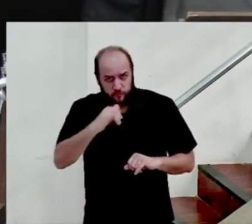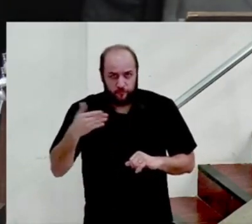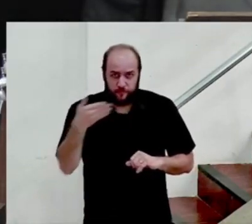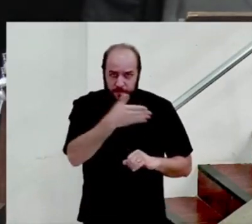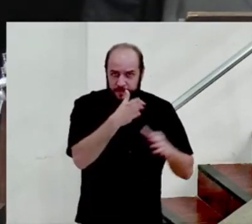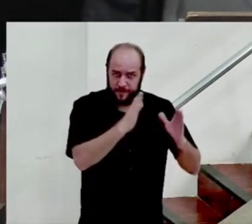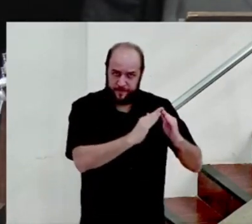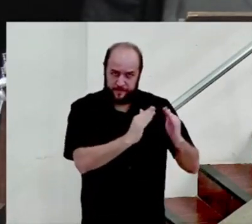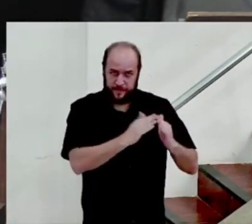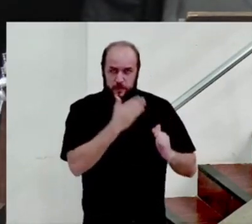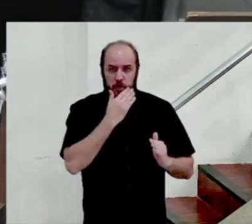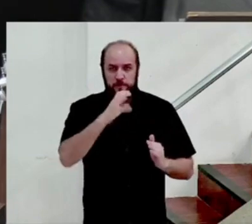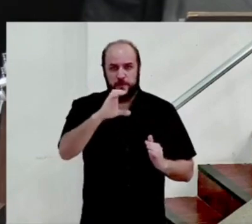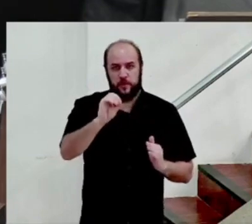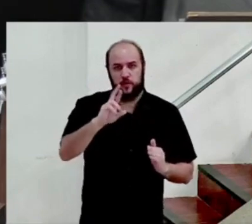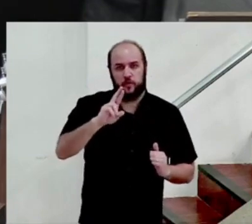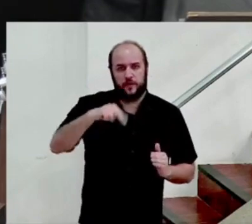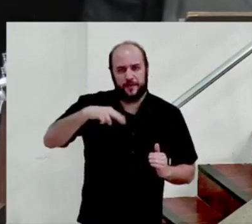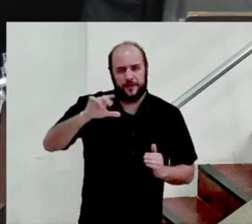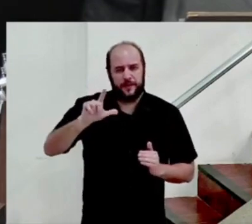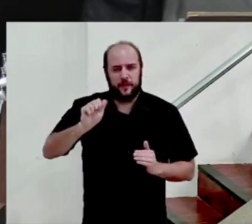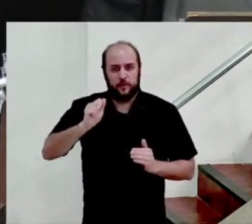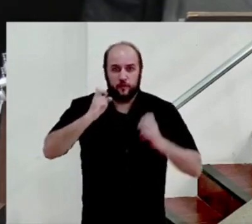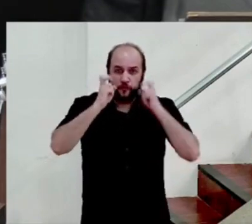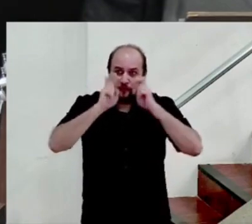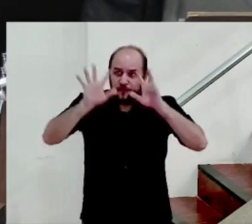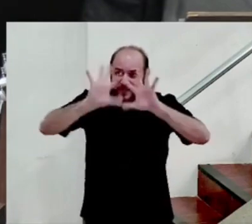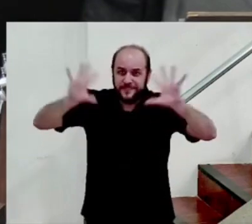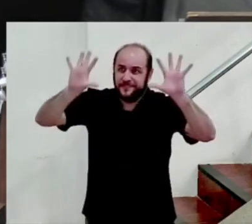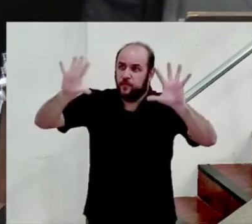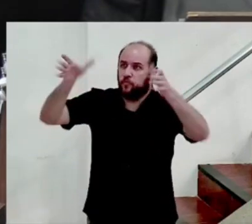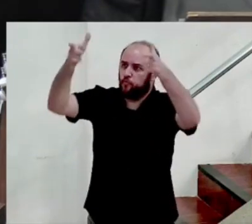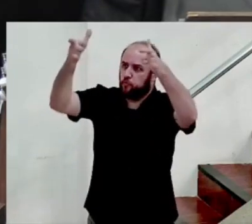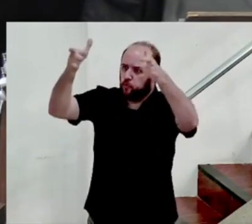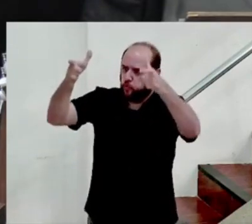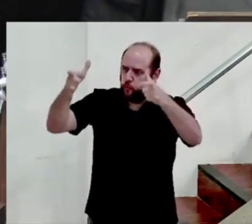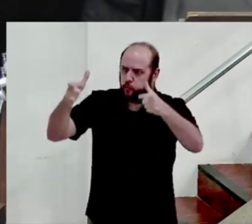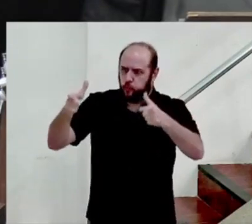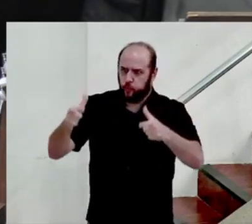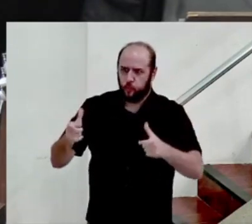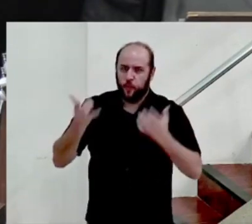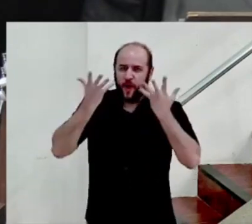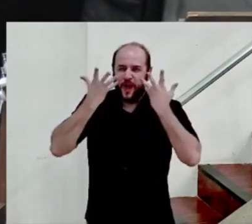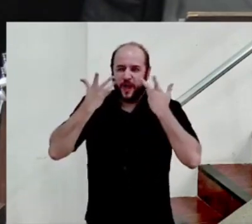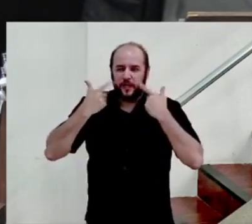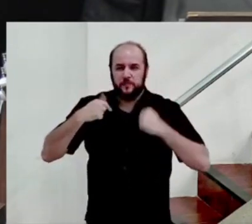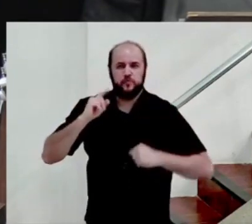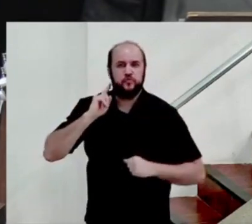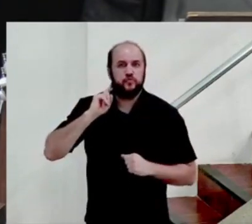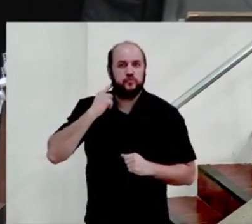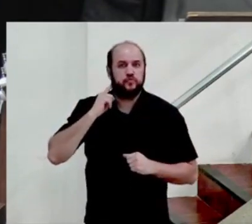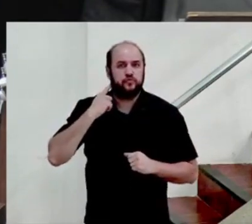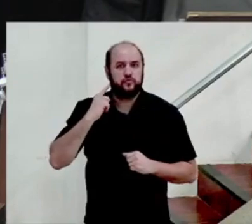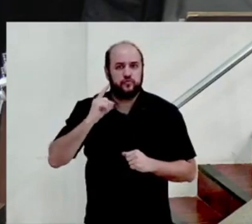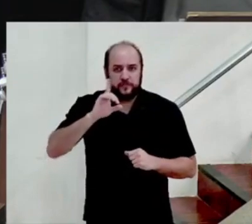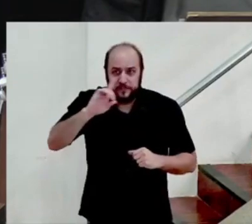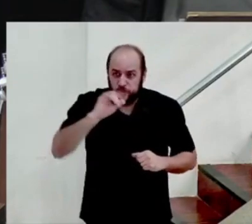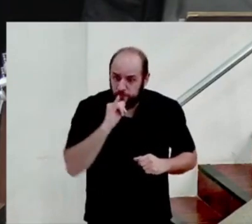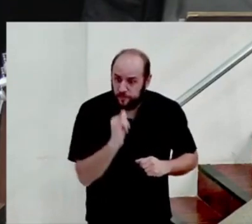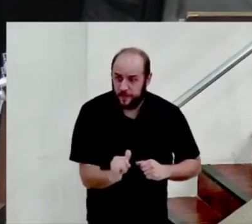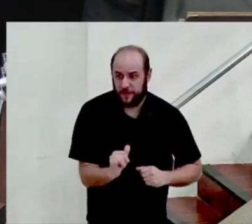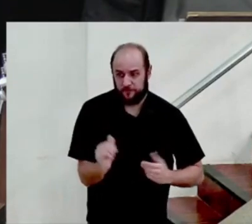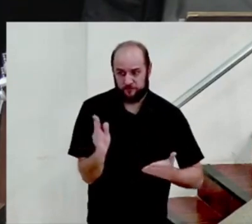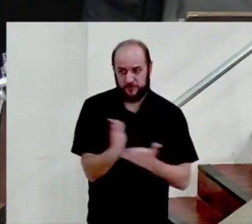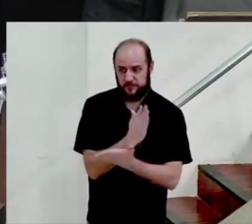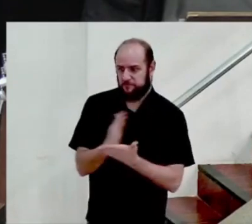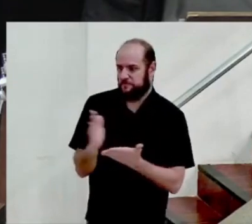Cornélio, esses animais apareceram em visão e o Senhor mostrando que a partir daquele momento não haveria mais essa distinção entre